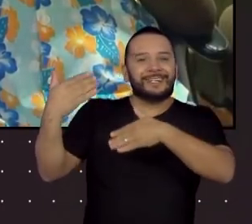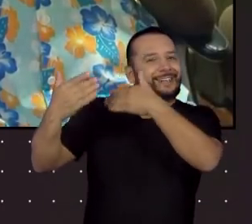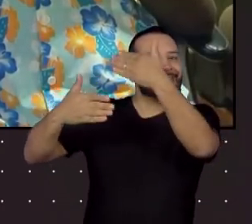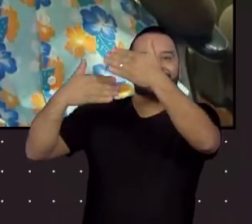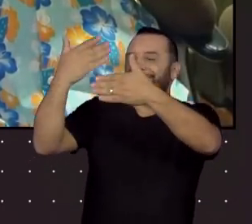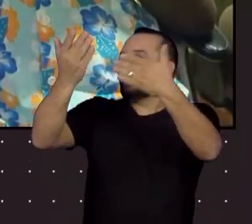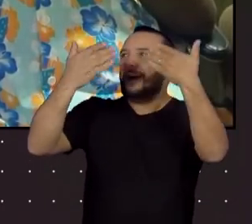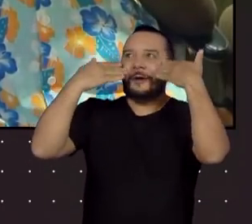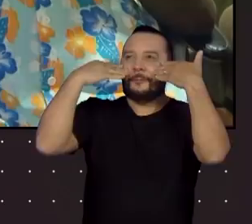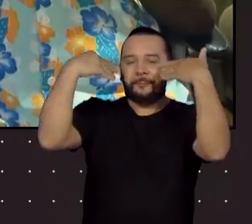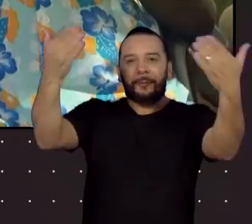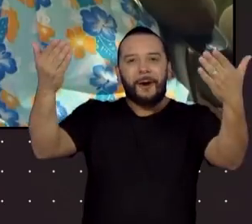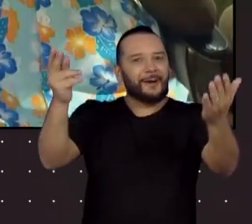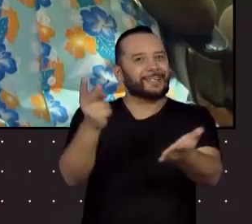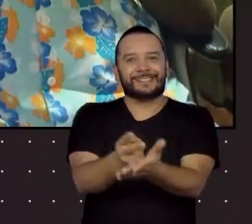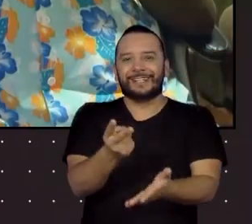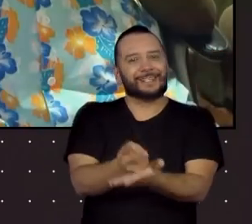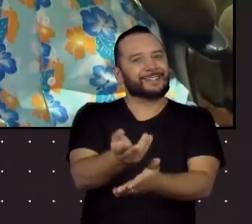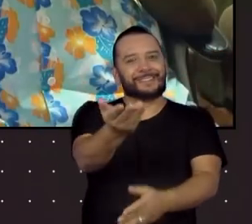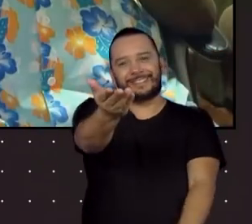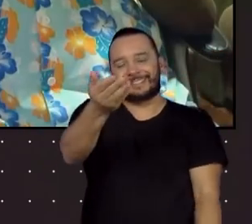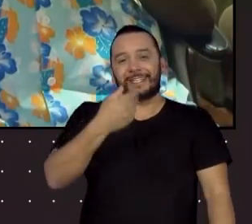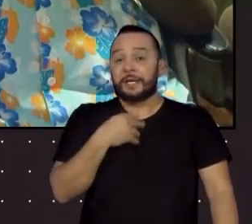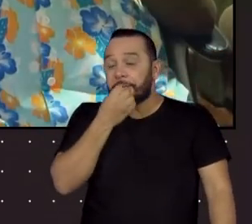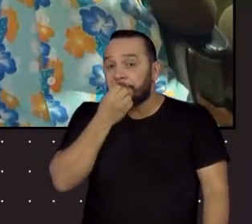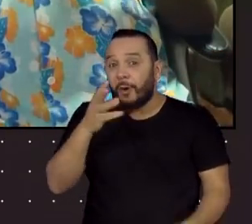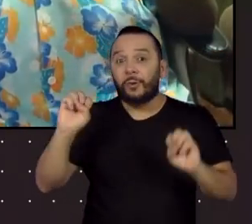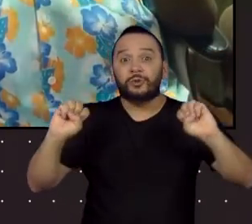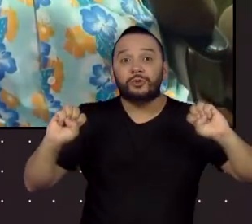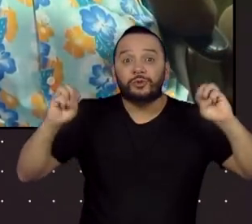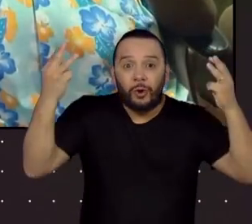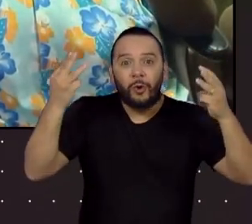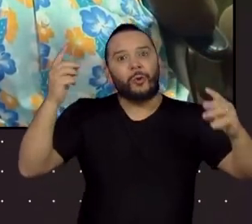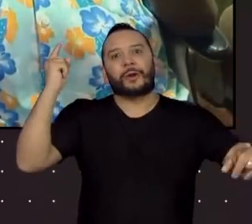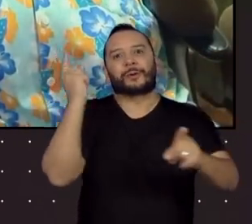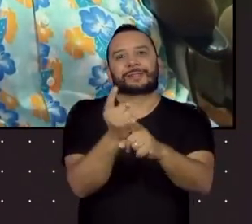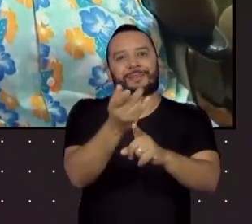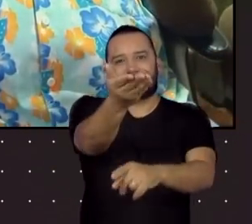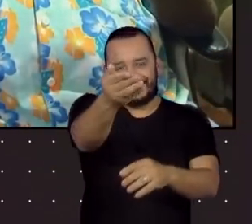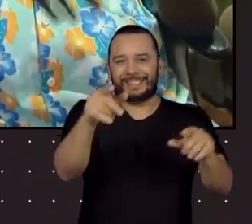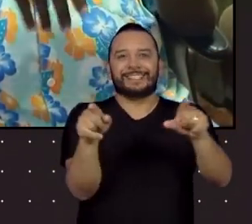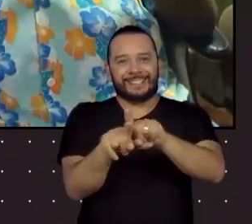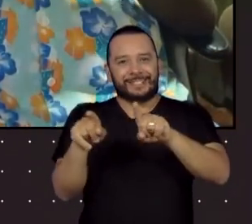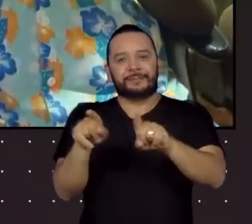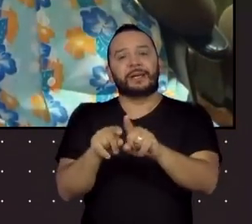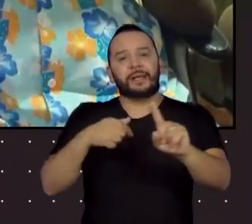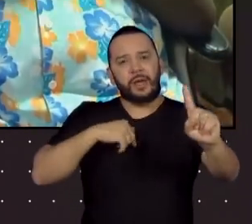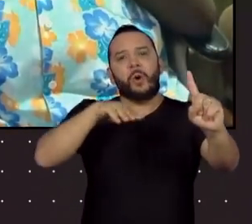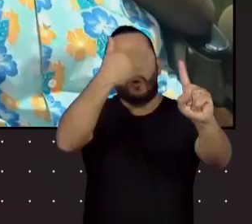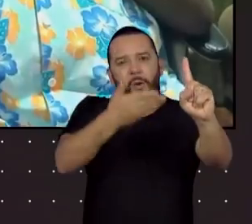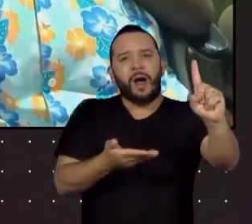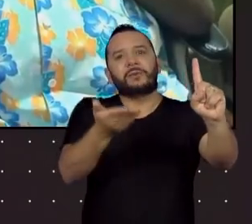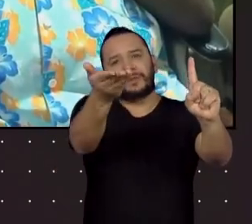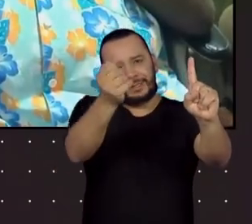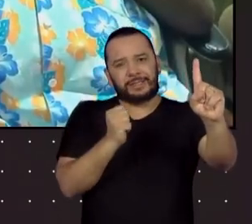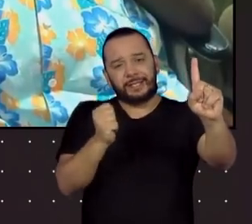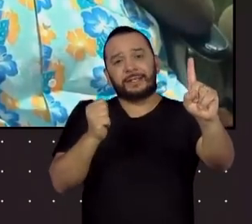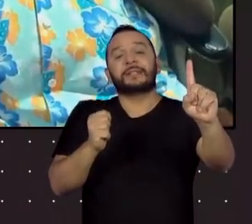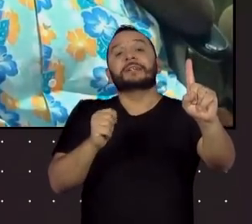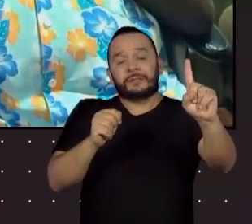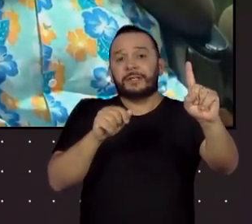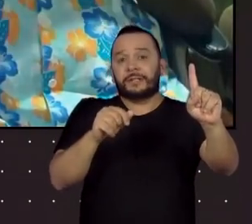brilhante. Adorei te encontrar naquele show que eu dei uma canja com você. Fiquei honrado de ter sido convidado para subir no